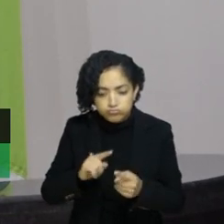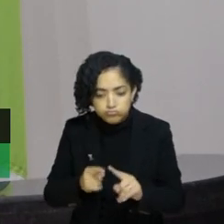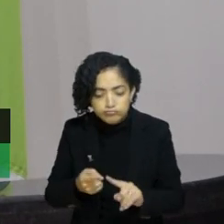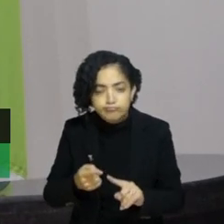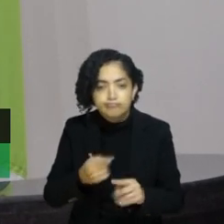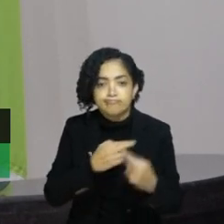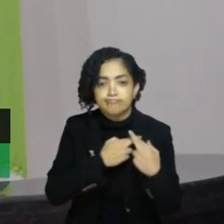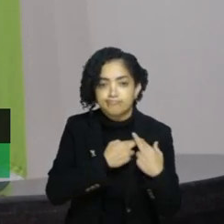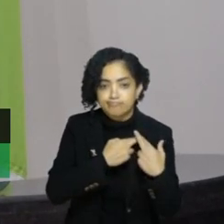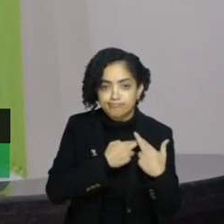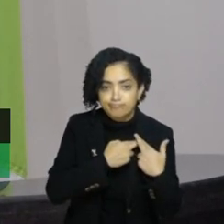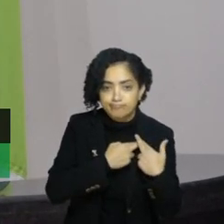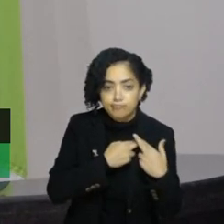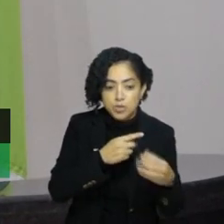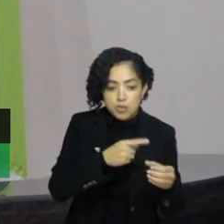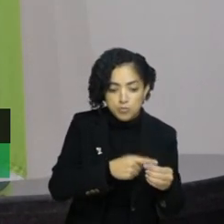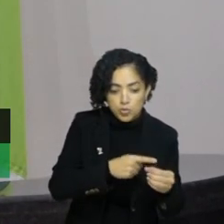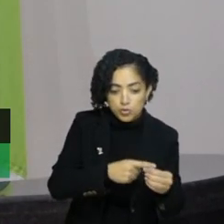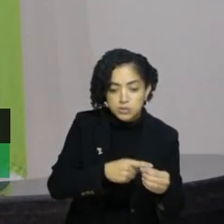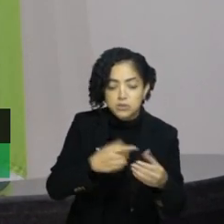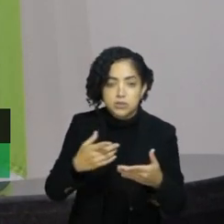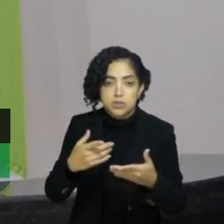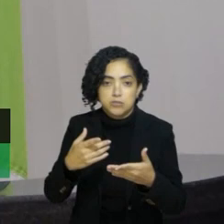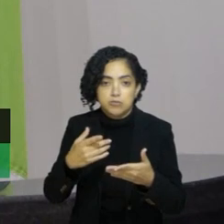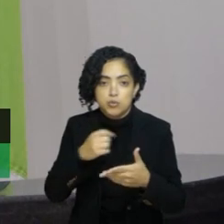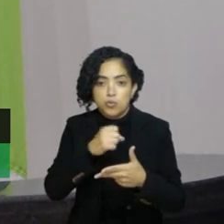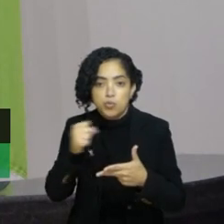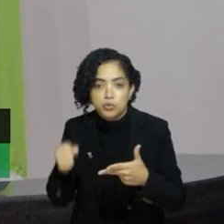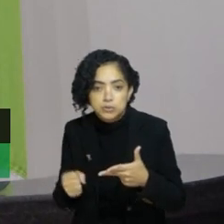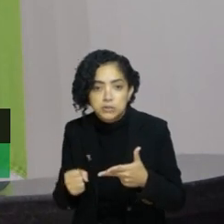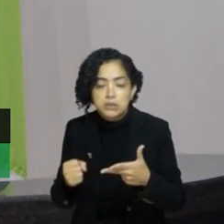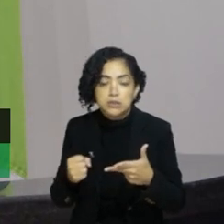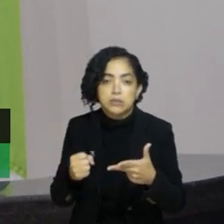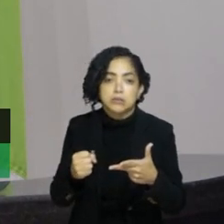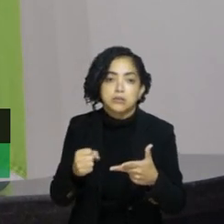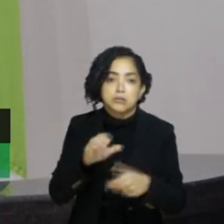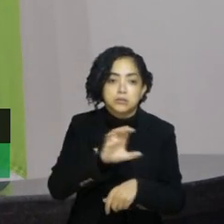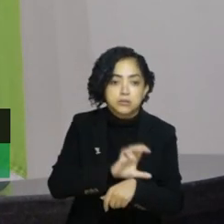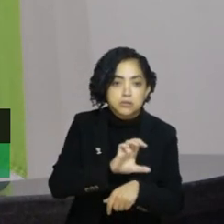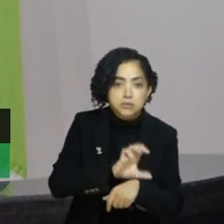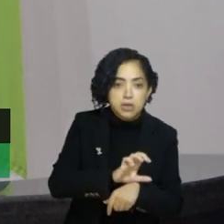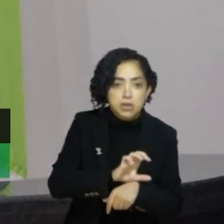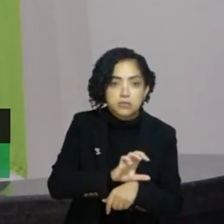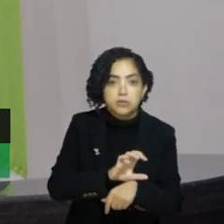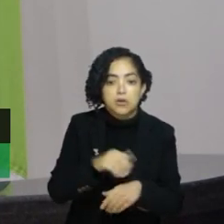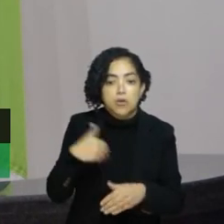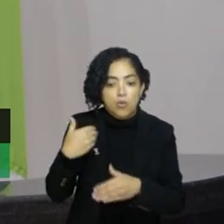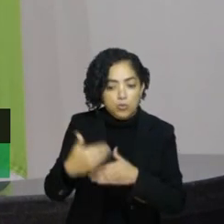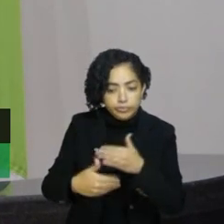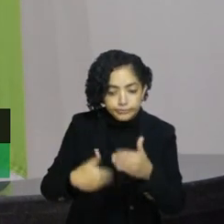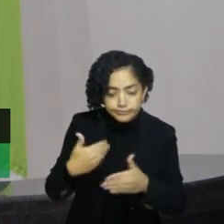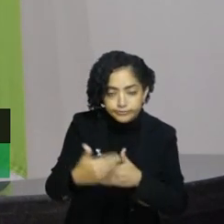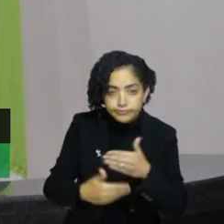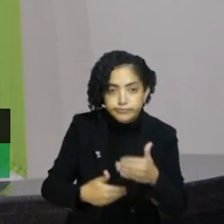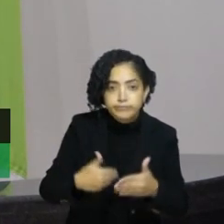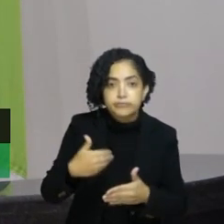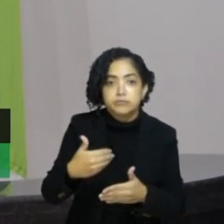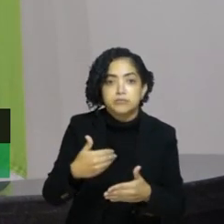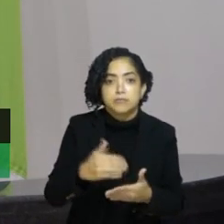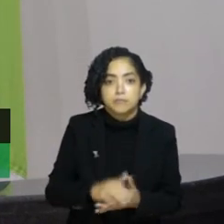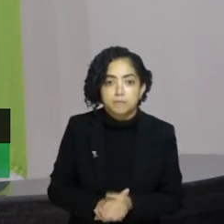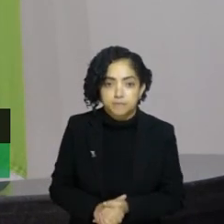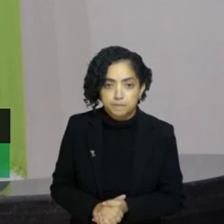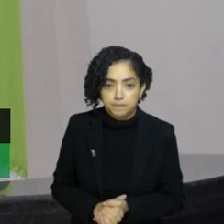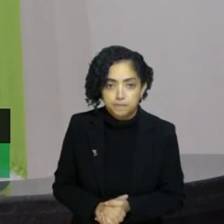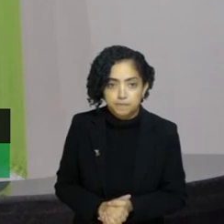responsável, entre municípios, poderes, Estado, União, ou vamos seguir condenando milhões... Mais